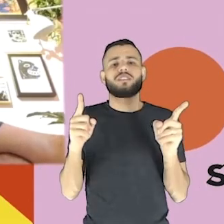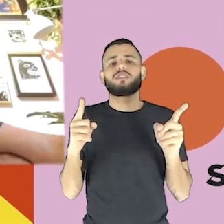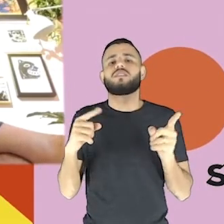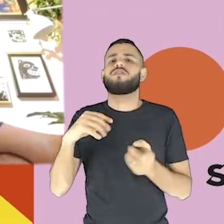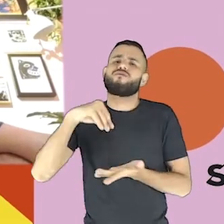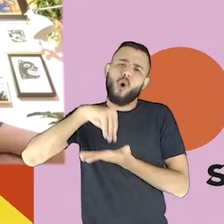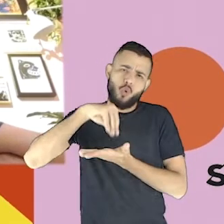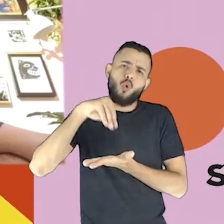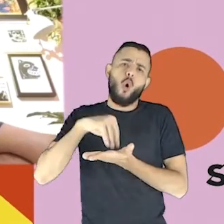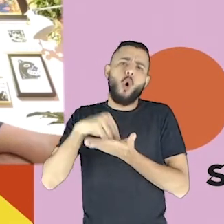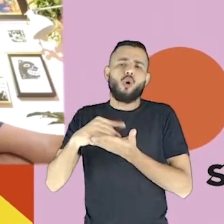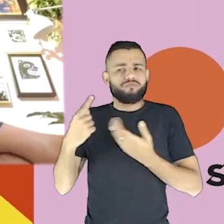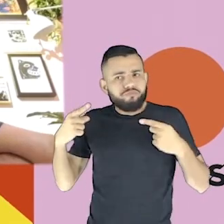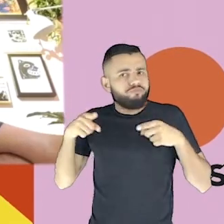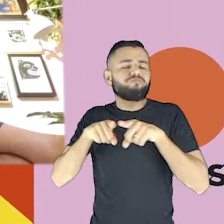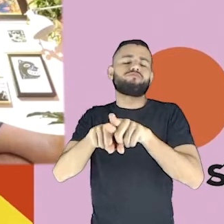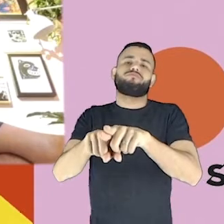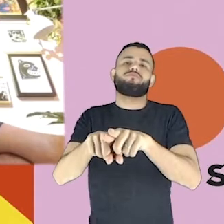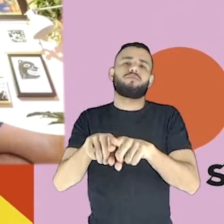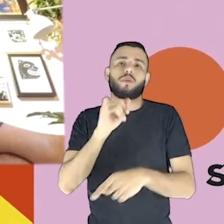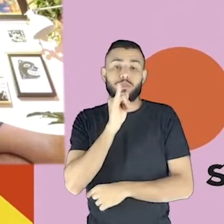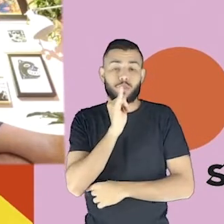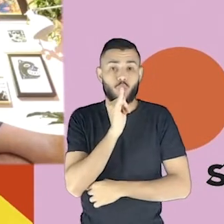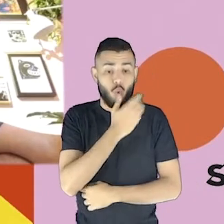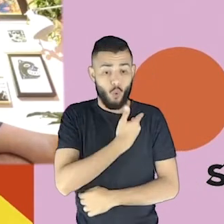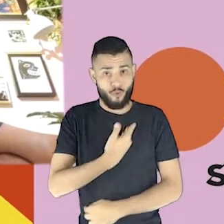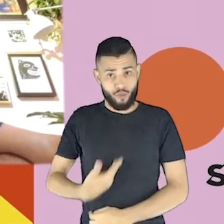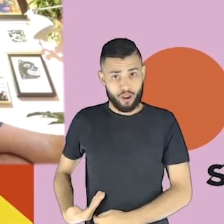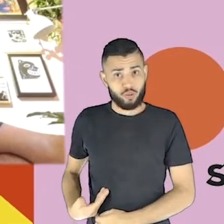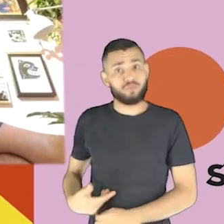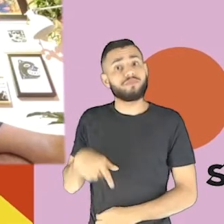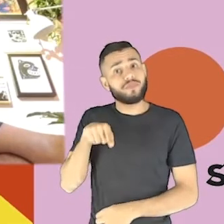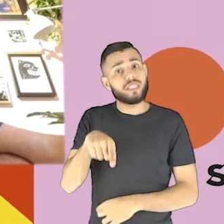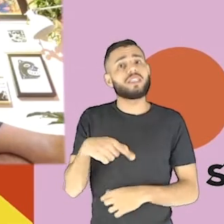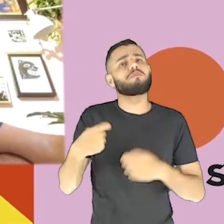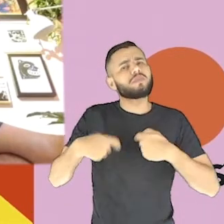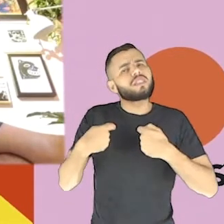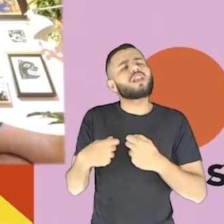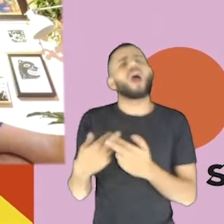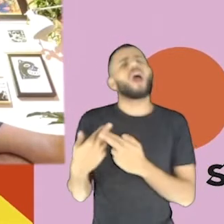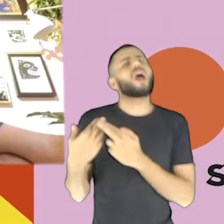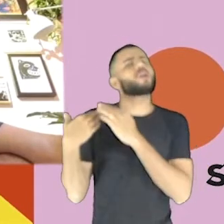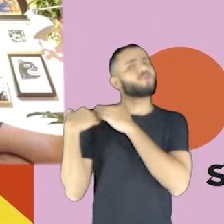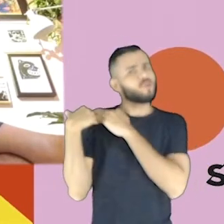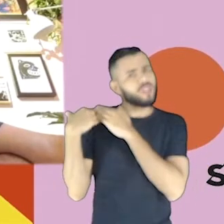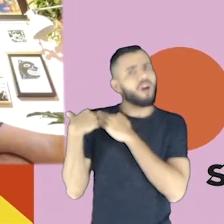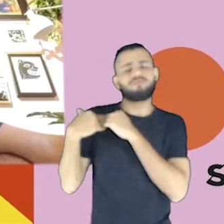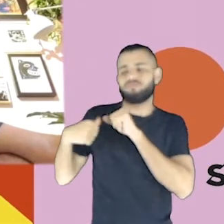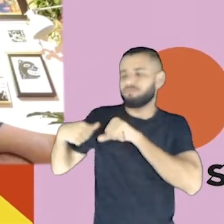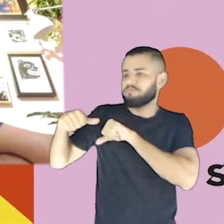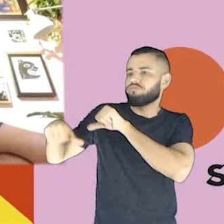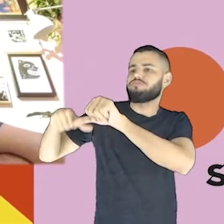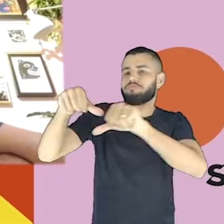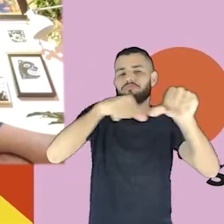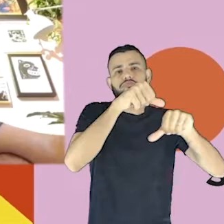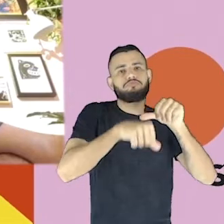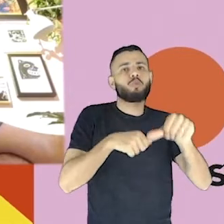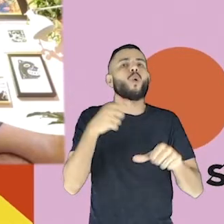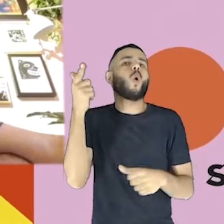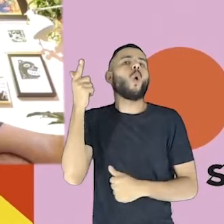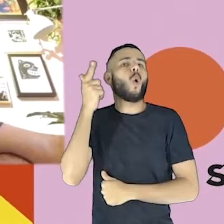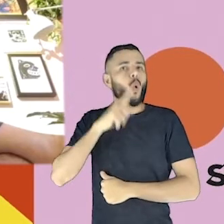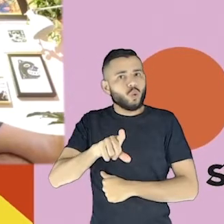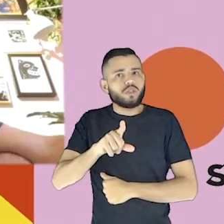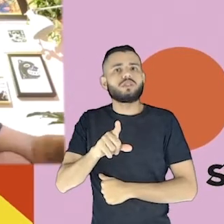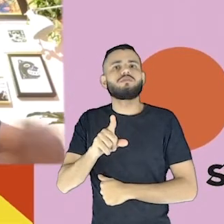não acompanhou. Né? Então, o Estado, por exemplo, ele teria que ser responsável por essa reestruturação para poder